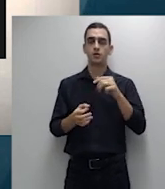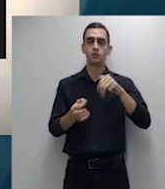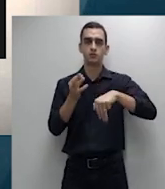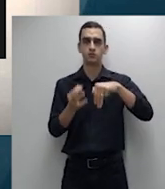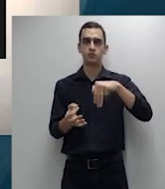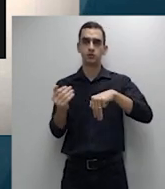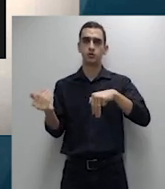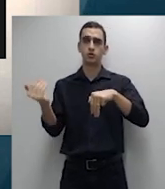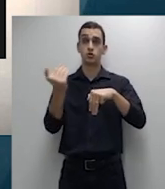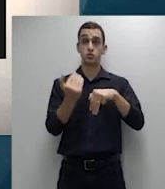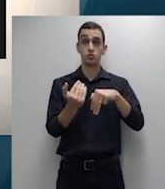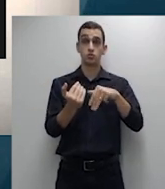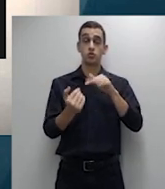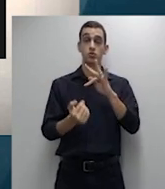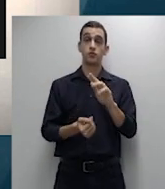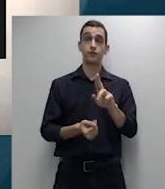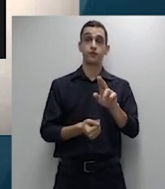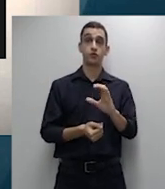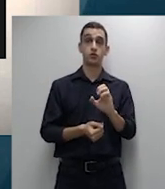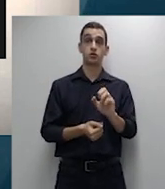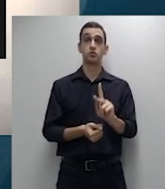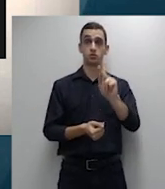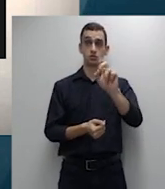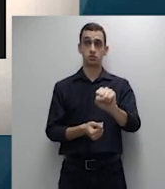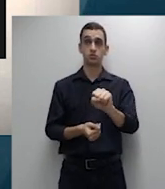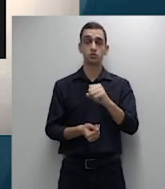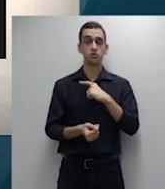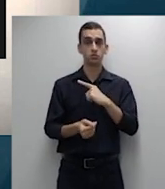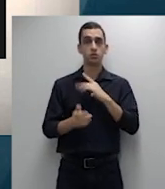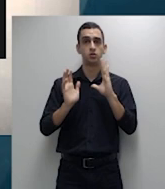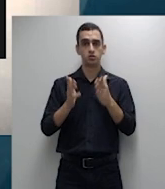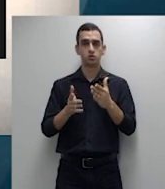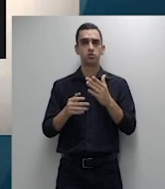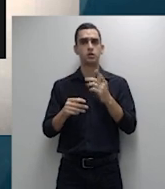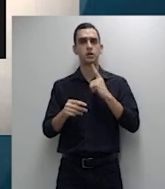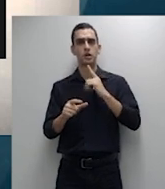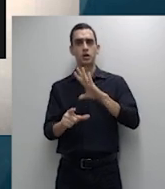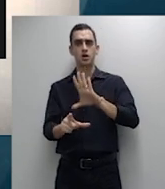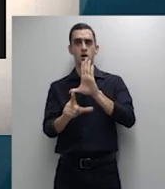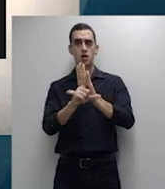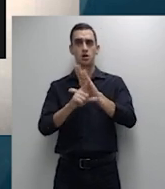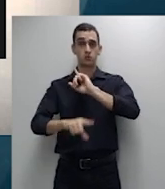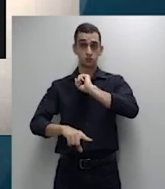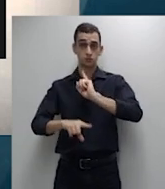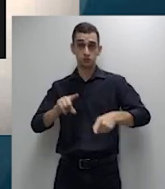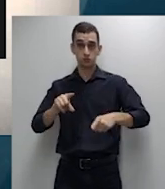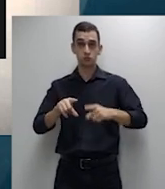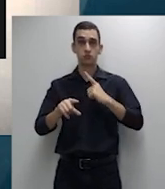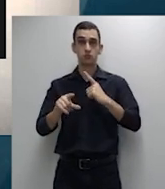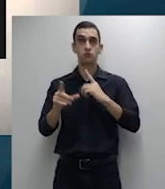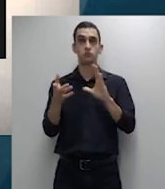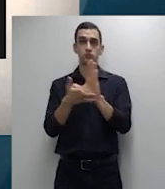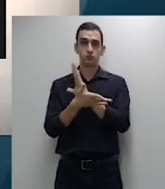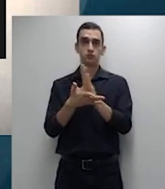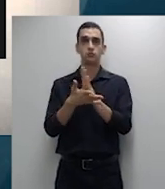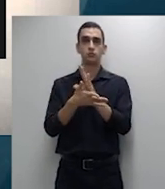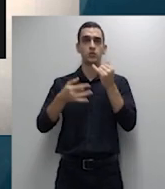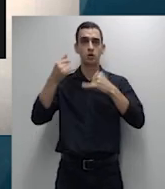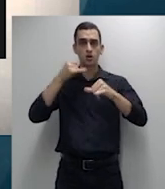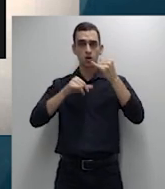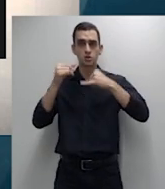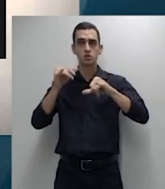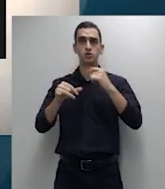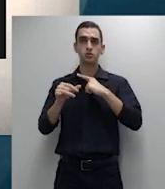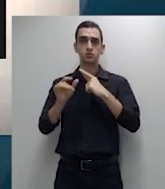a norma subtopia transferida que é a norma que proíbe a cobrança de energia elétrica a